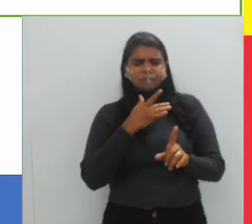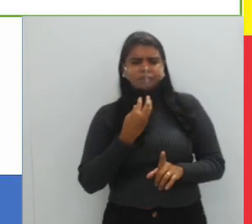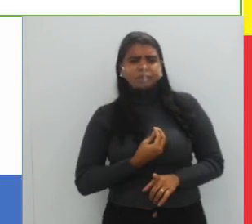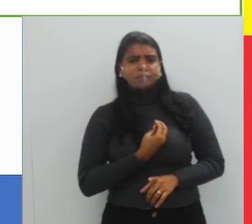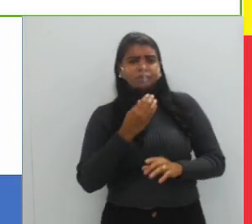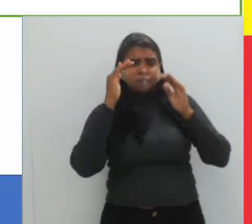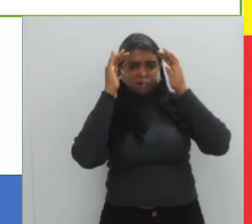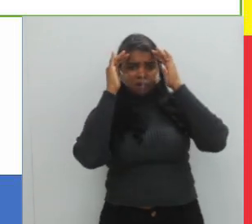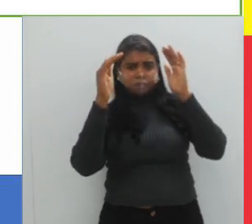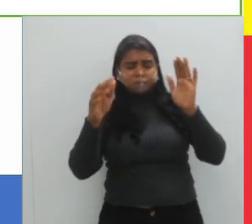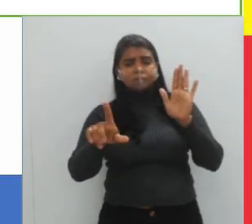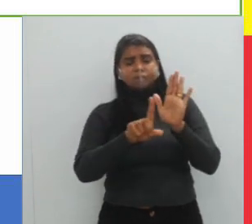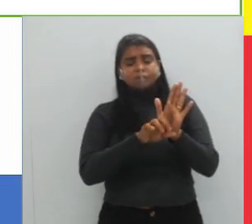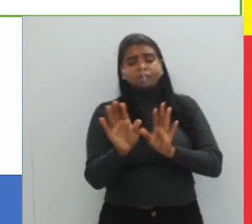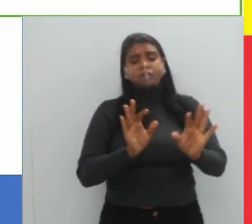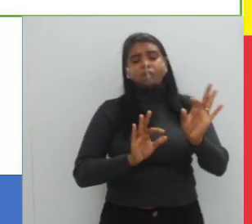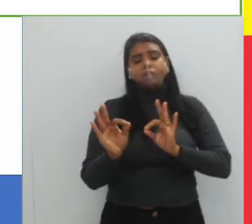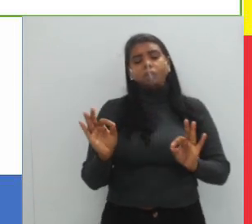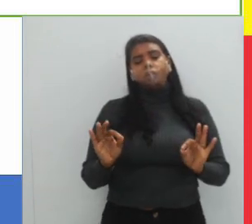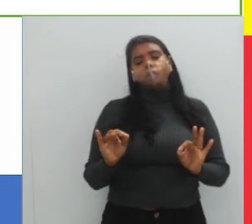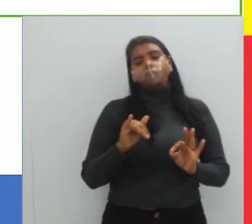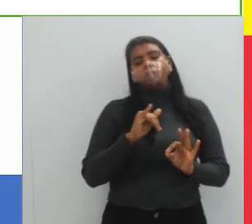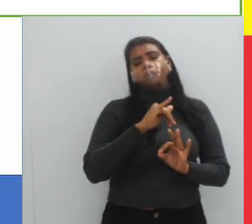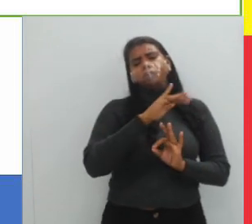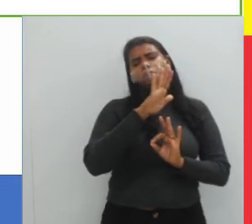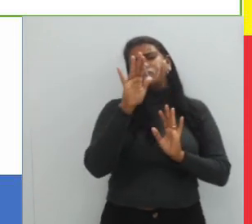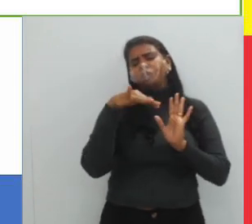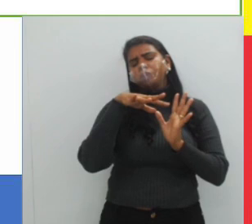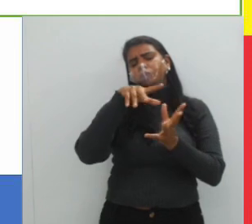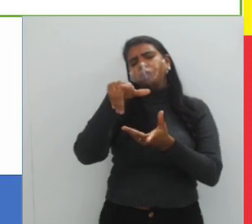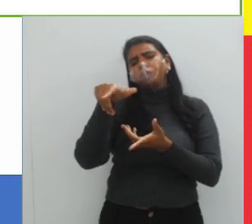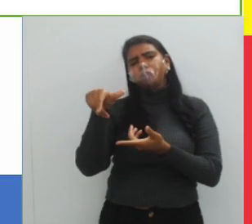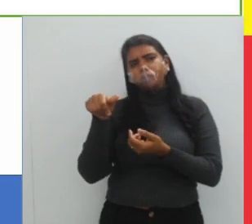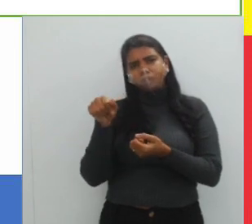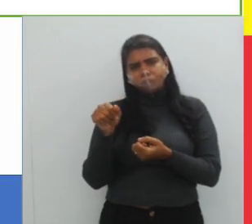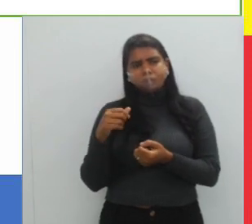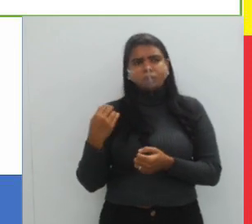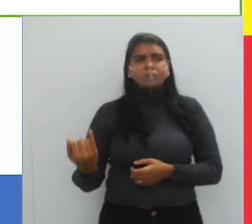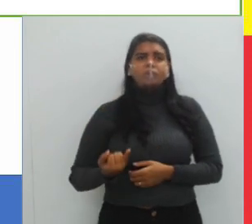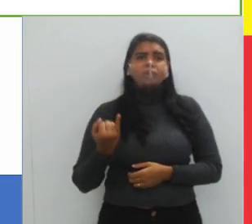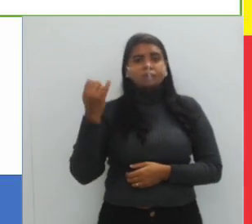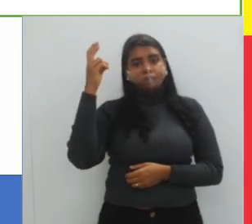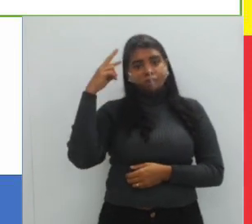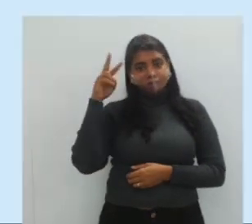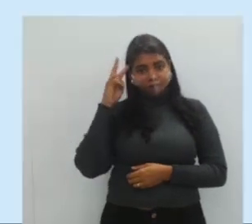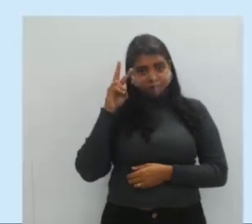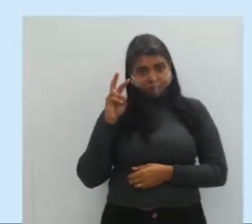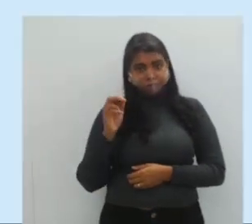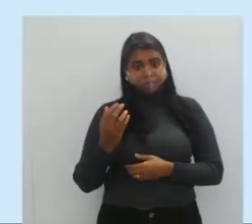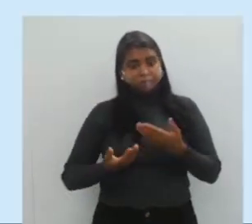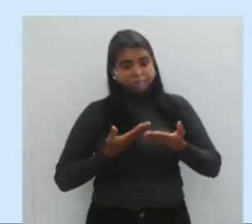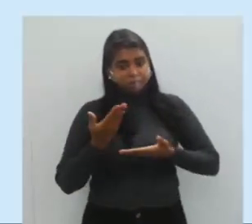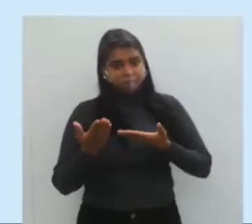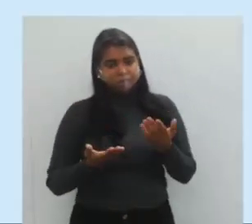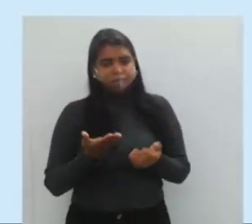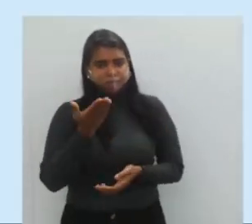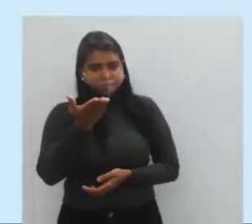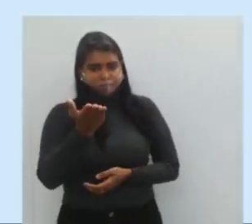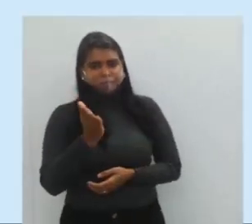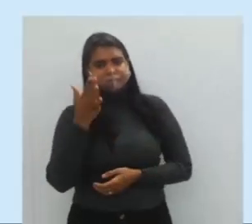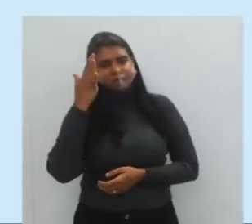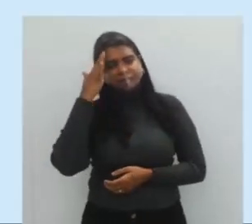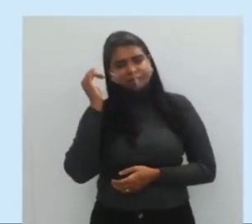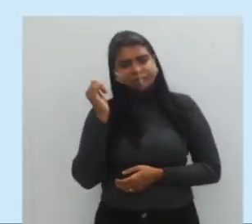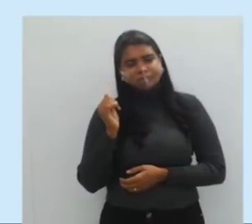Também corresponde à lei que regula todo o universo, ou seja, o Dharma. É importante lembrar, reforçar,